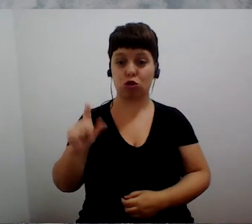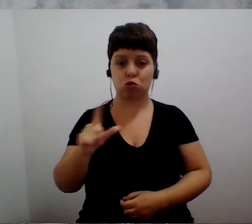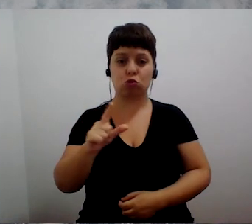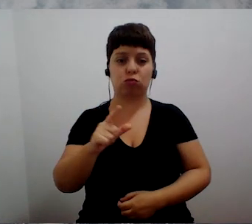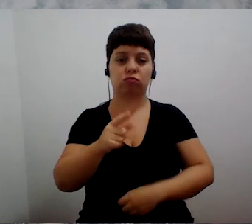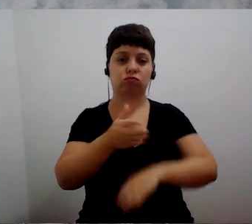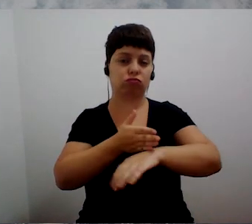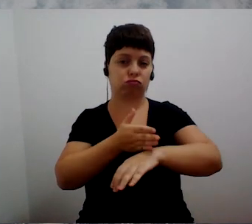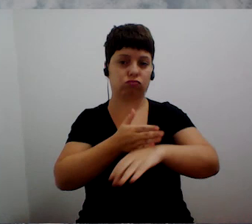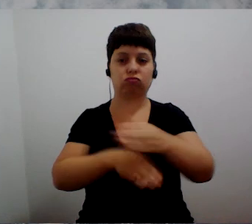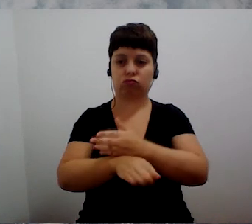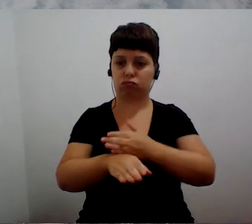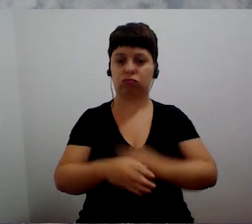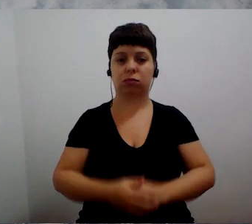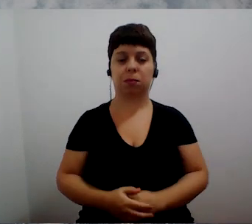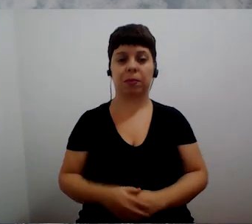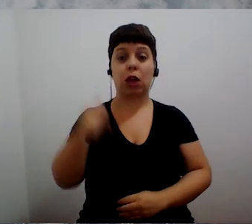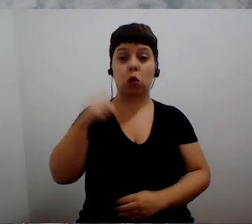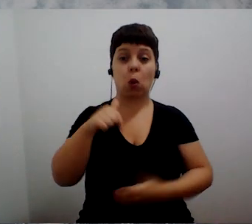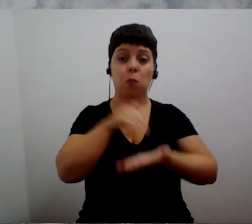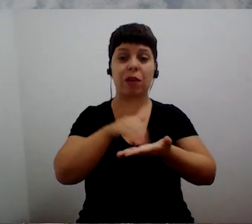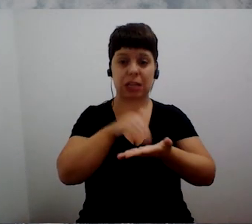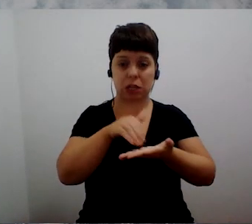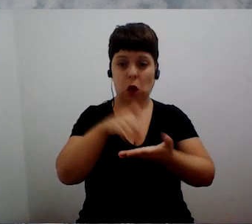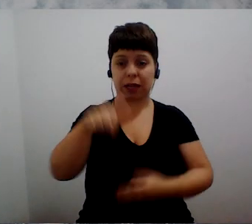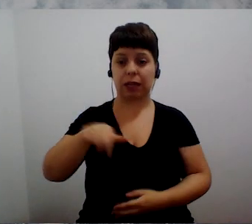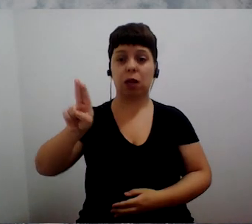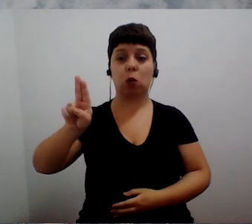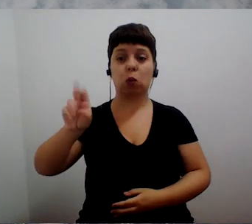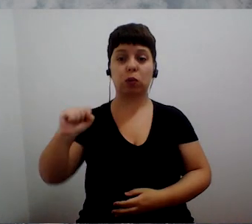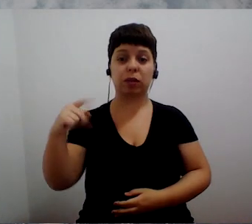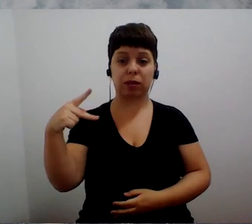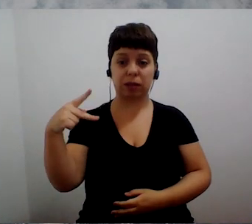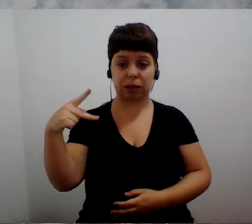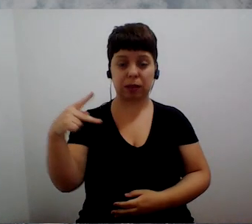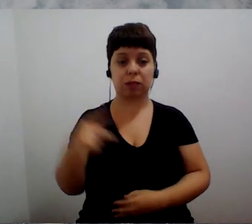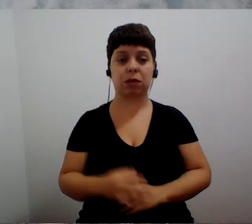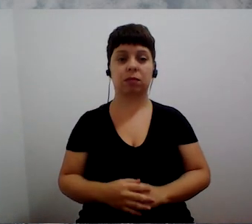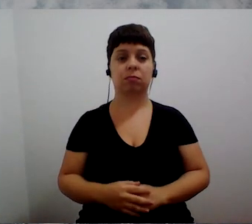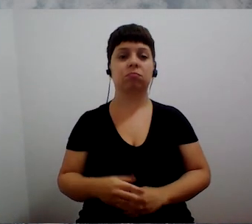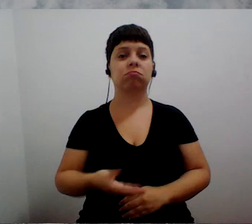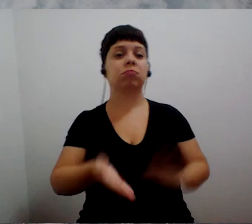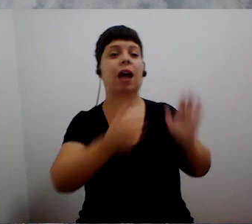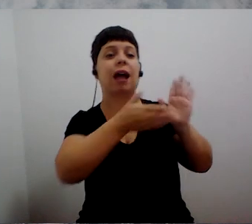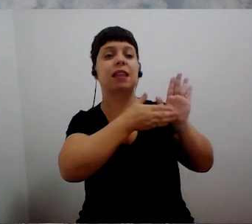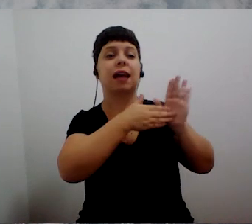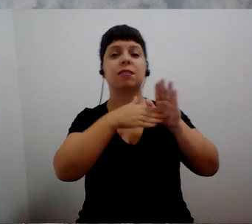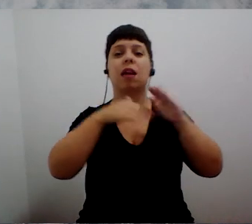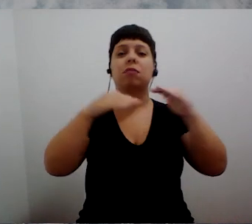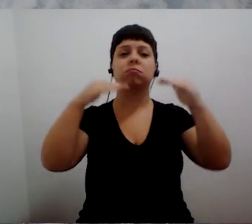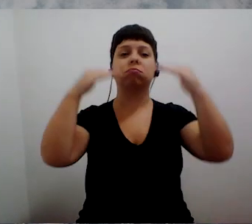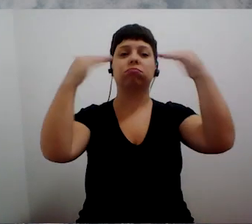mangas longas. Bom, e eu estou aqui no meu escritório na Universidade de São Paulo, onde tem uma prateleira com livros atrás de